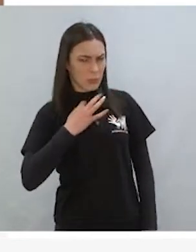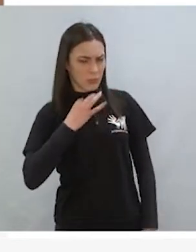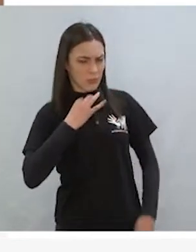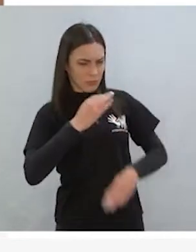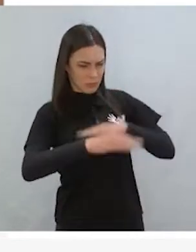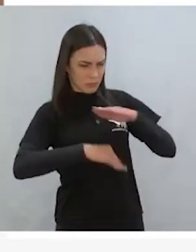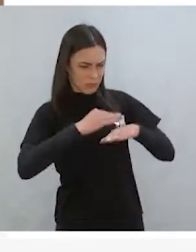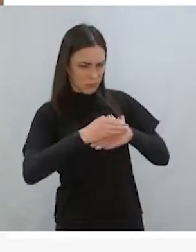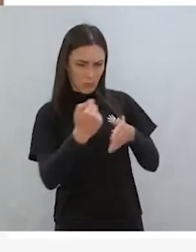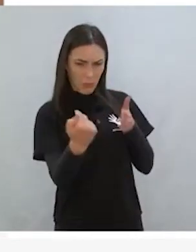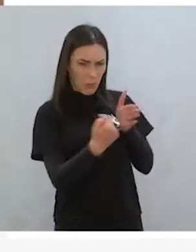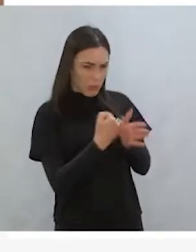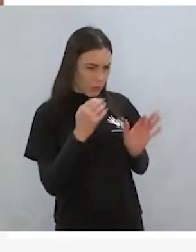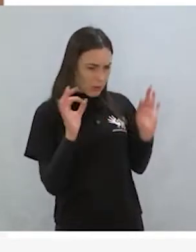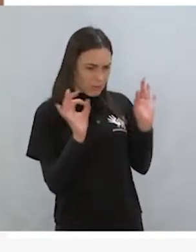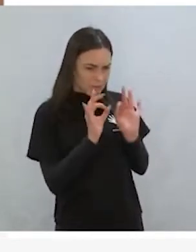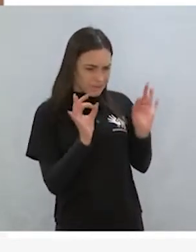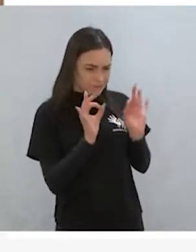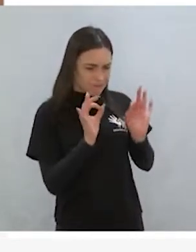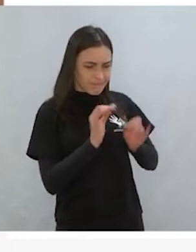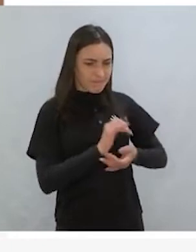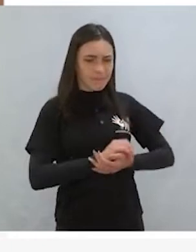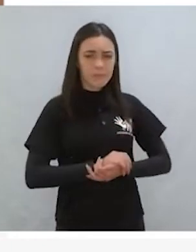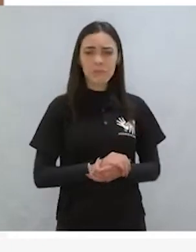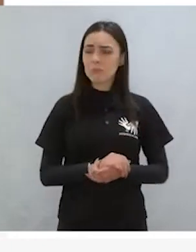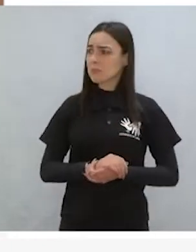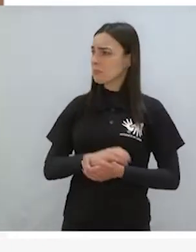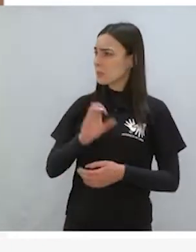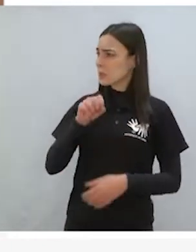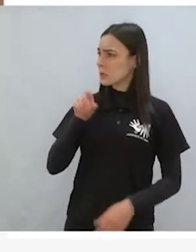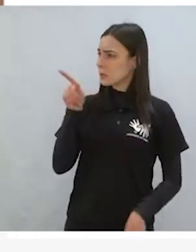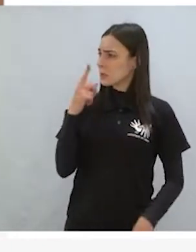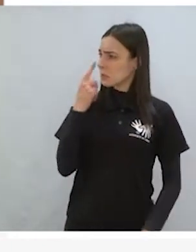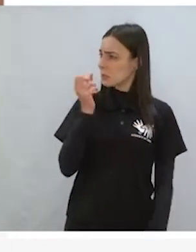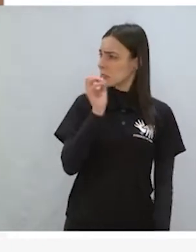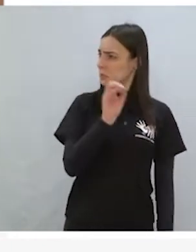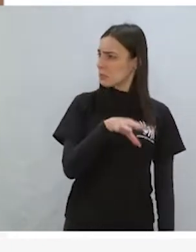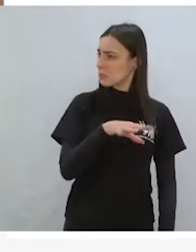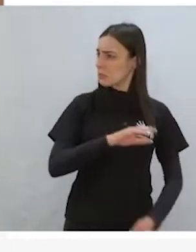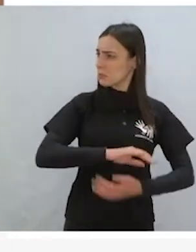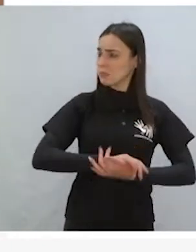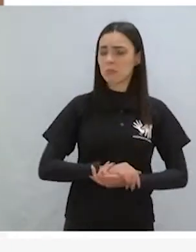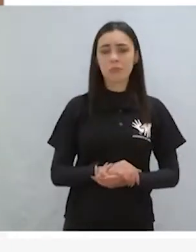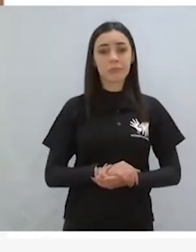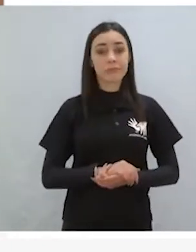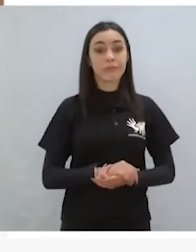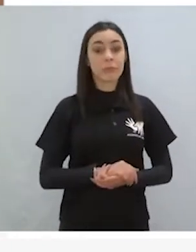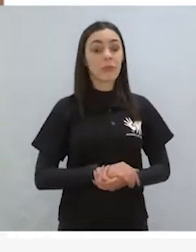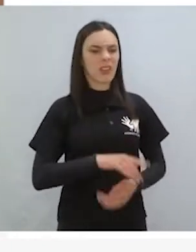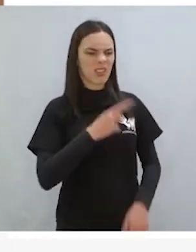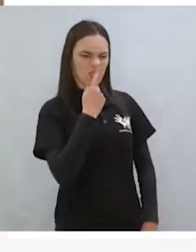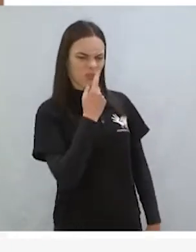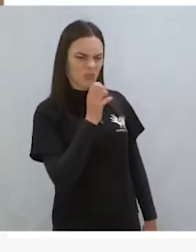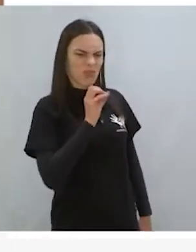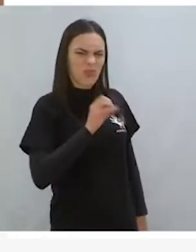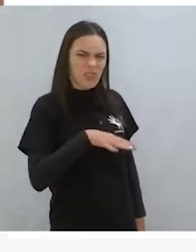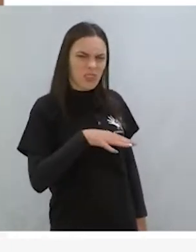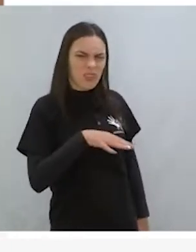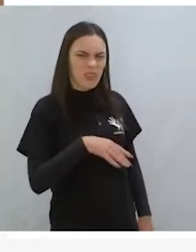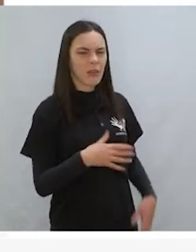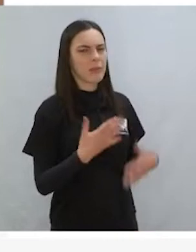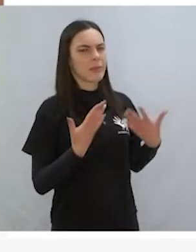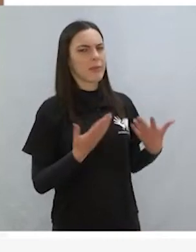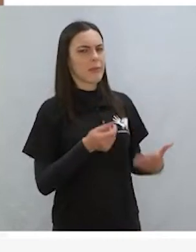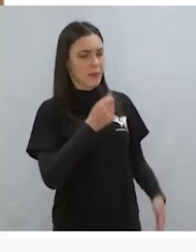meus trapos sem me perguntar nada?" "Estavam no lixo", ela respondeu. "Estavam